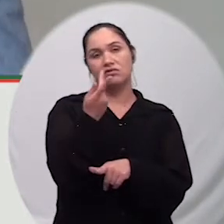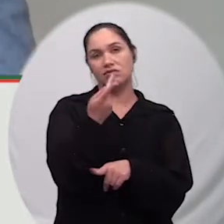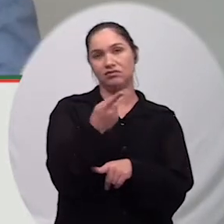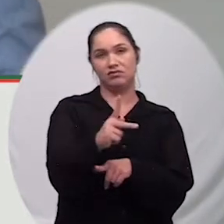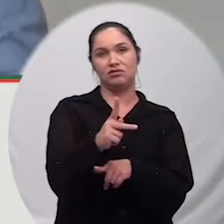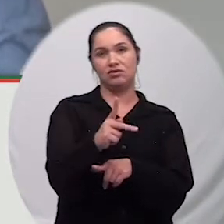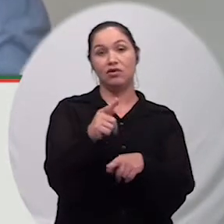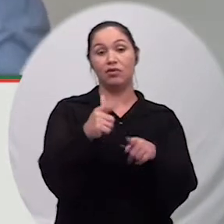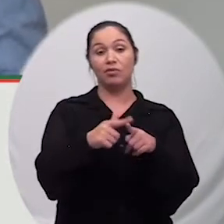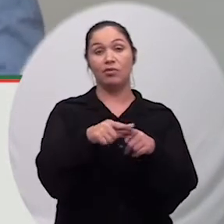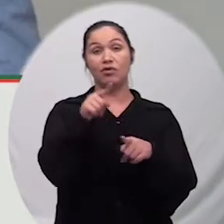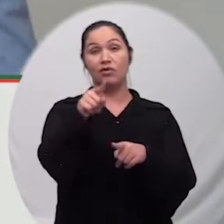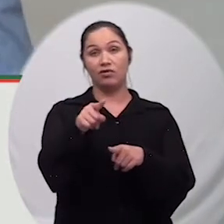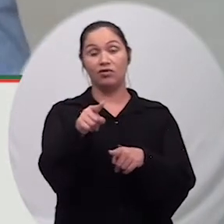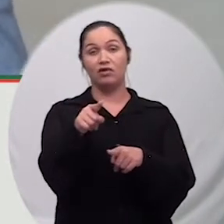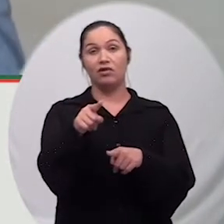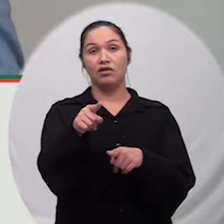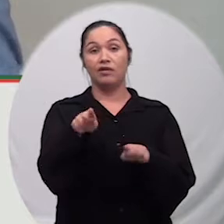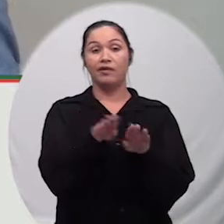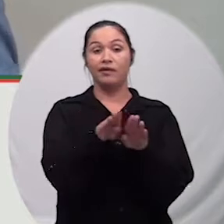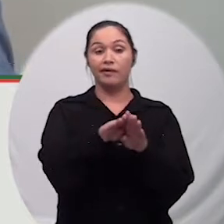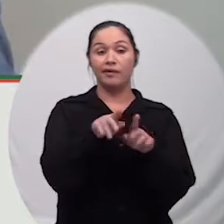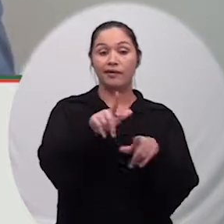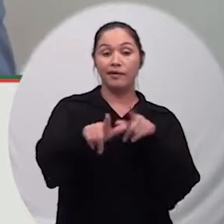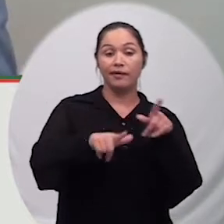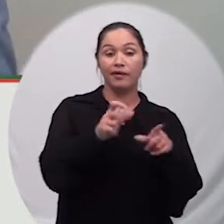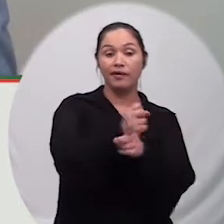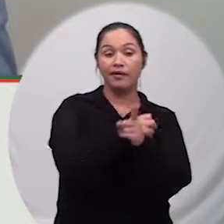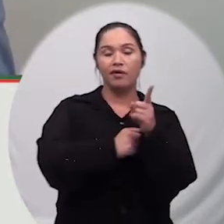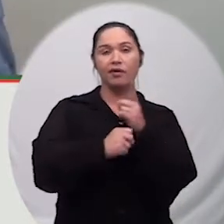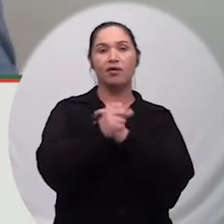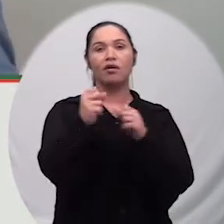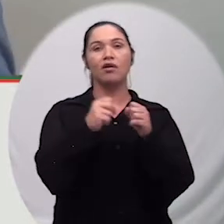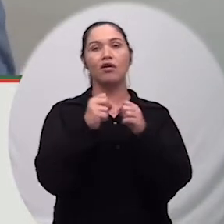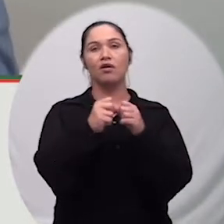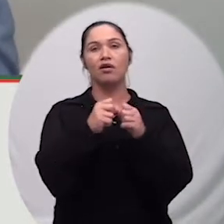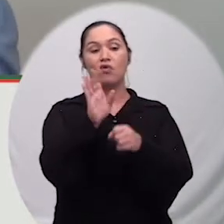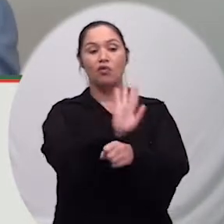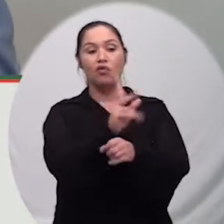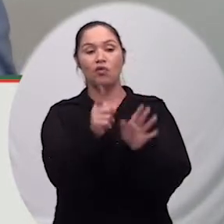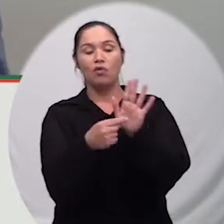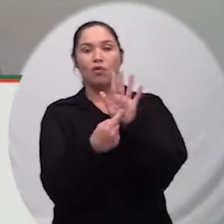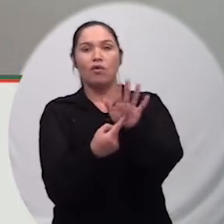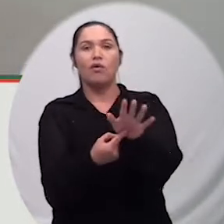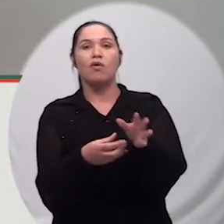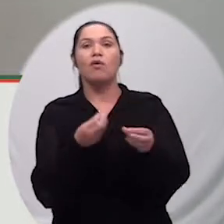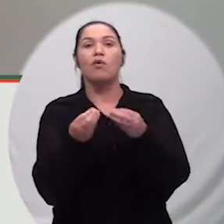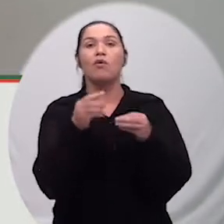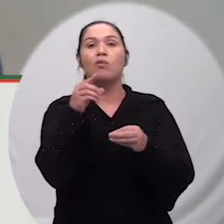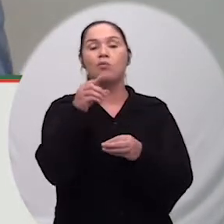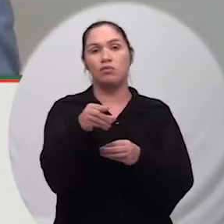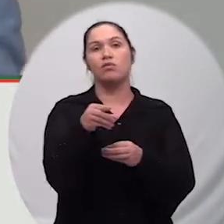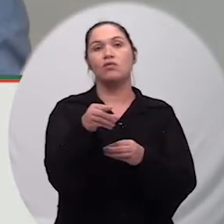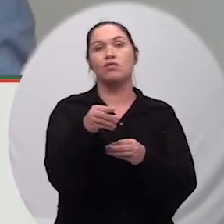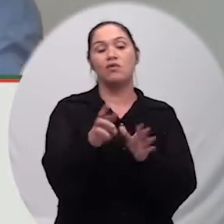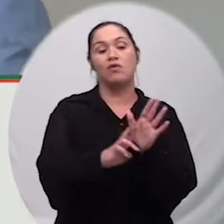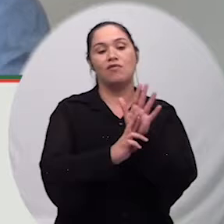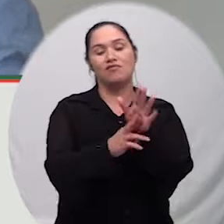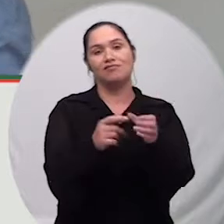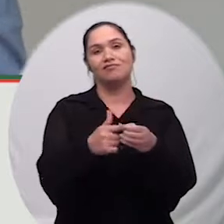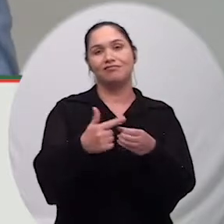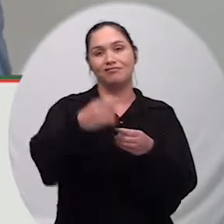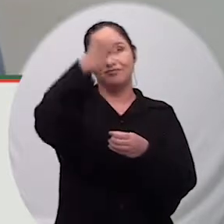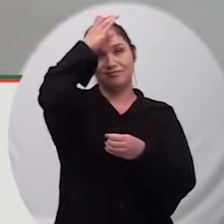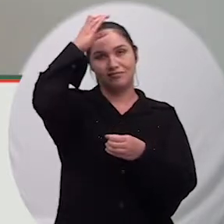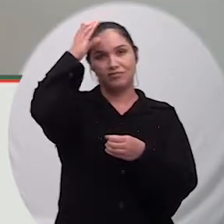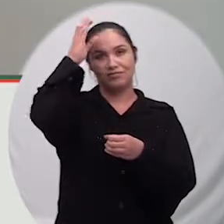trabalhos sociais. Ficou muito evidenciado aqui o talento que tu és e o que tu representa para a cidade de Criciúma. E nós, na